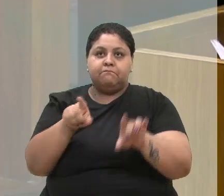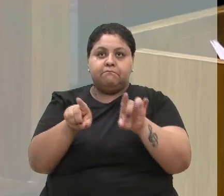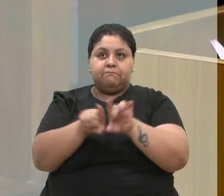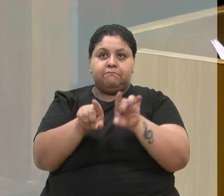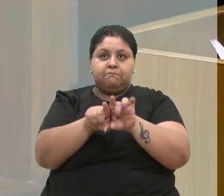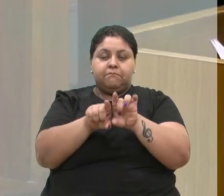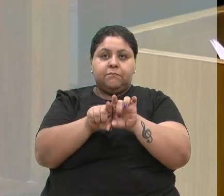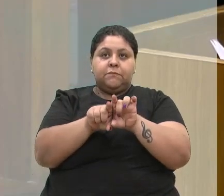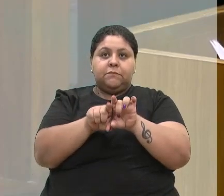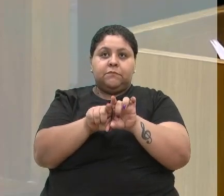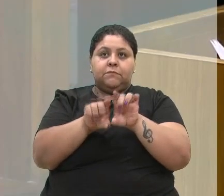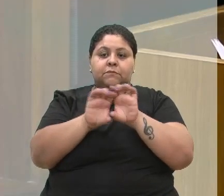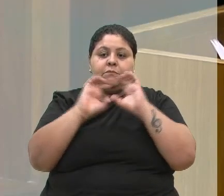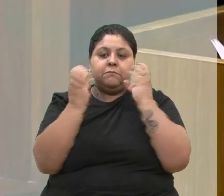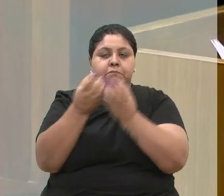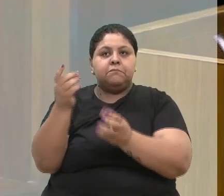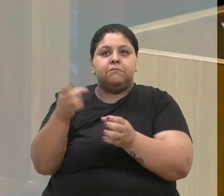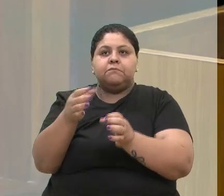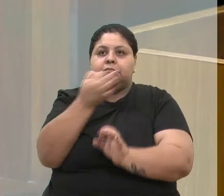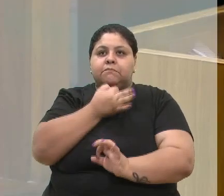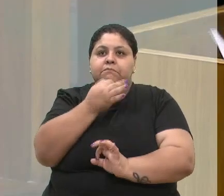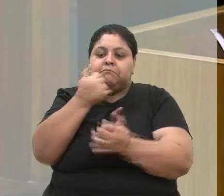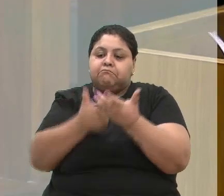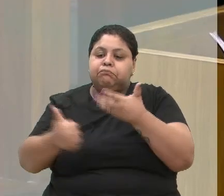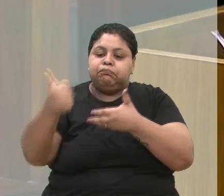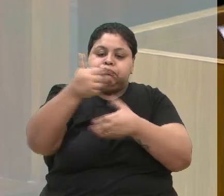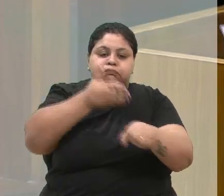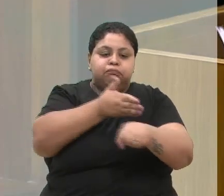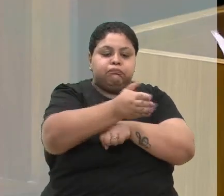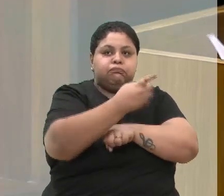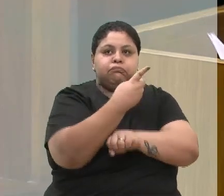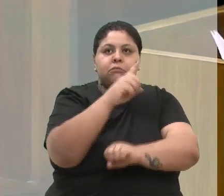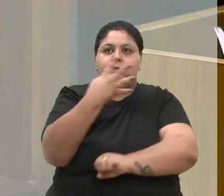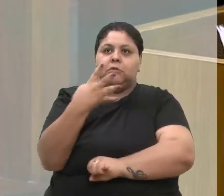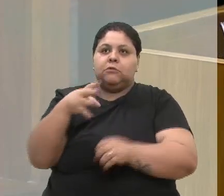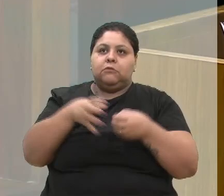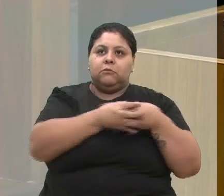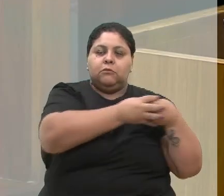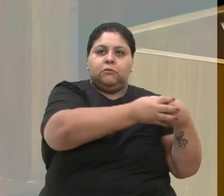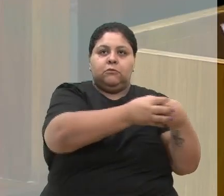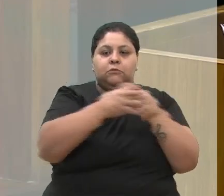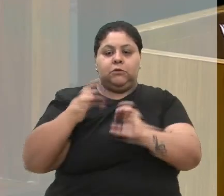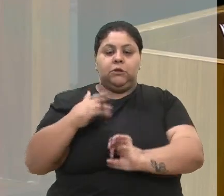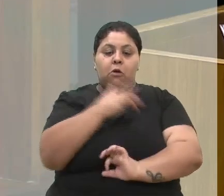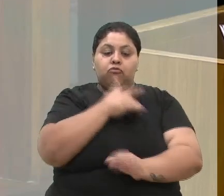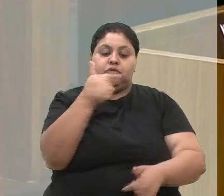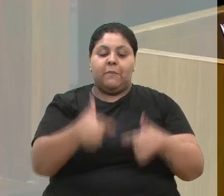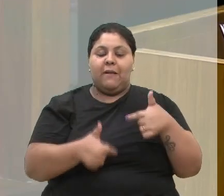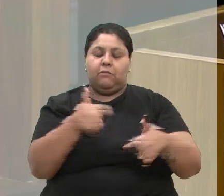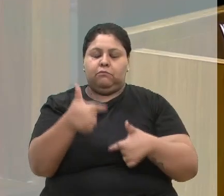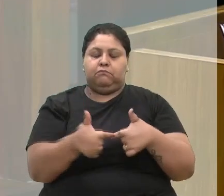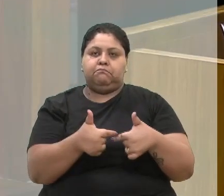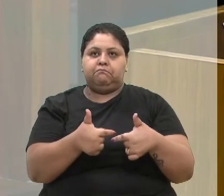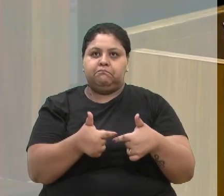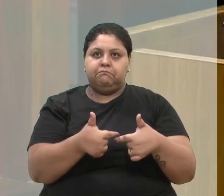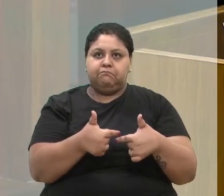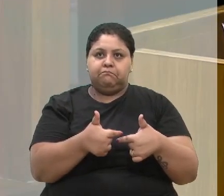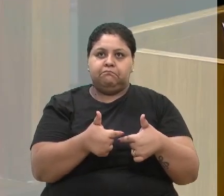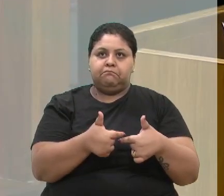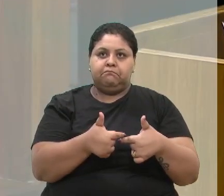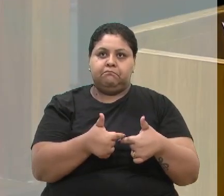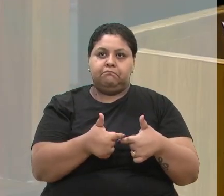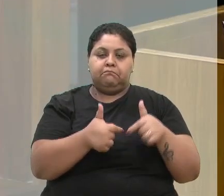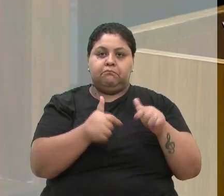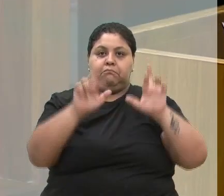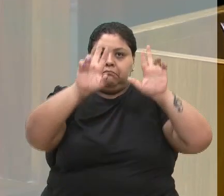caxiense a prestigiar e participar do 14º Seminário de Saúde do Trabalhador com o seguinte